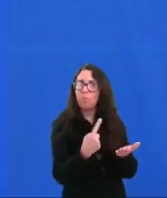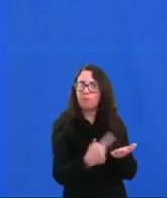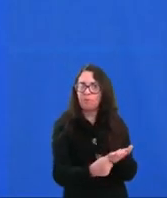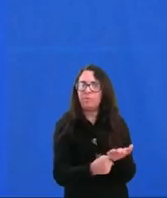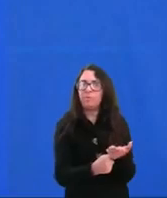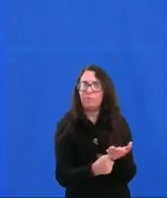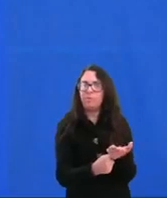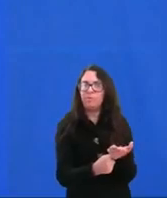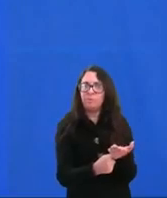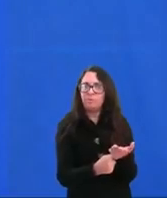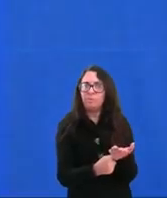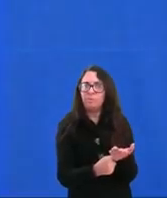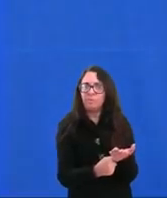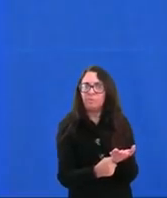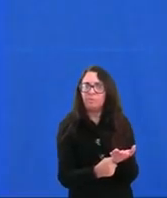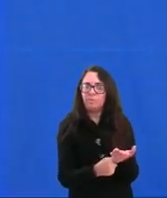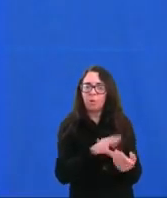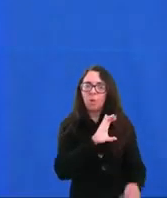28.